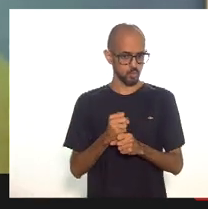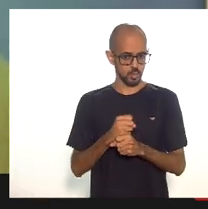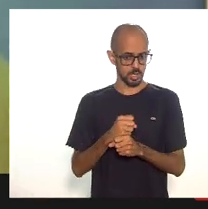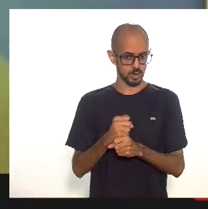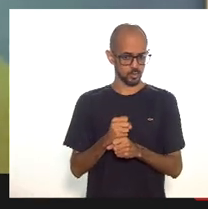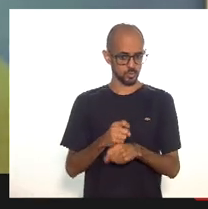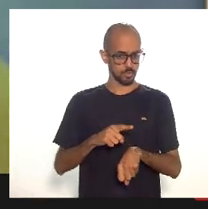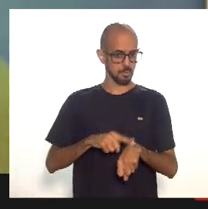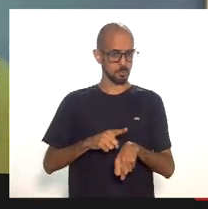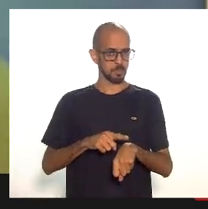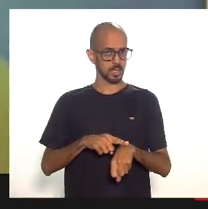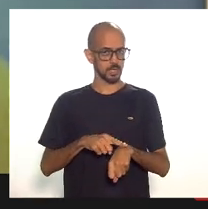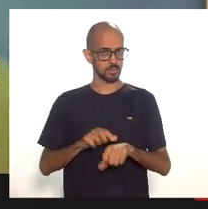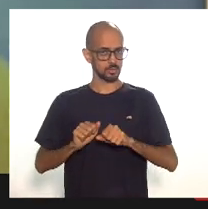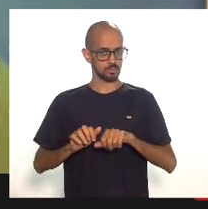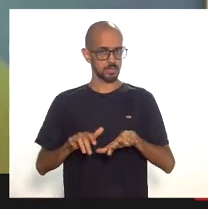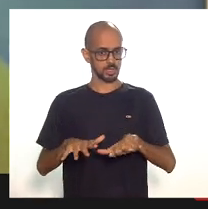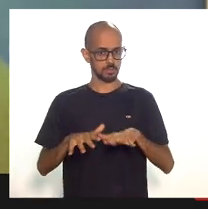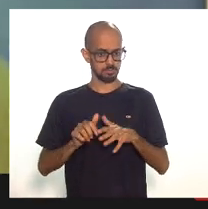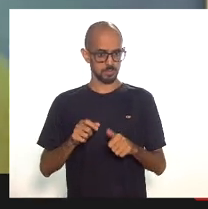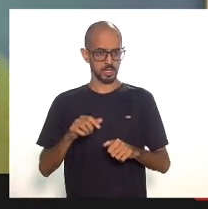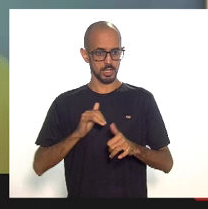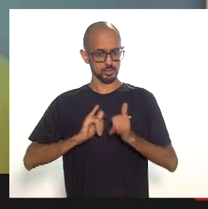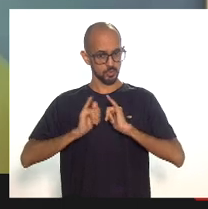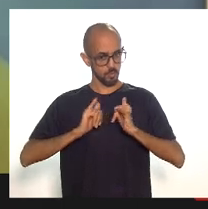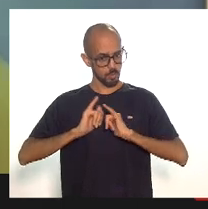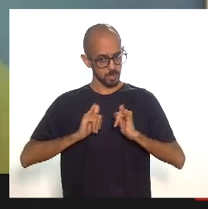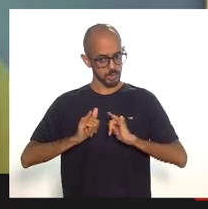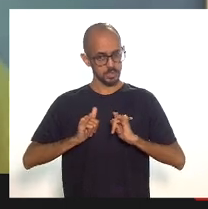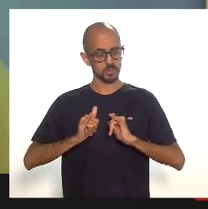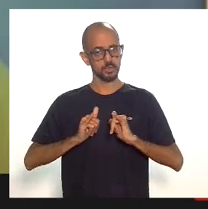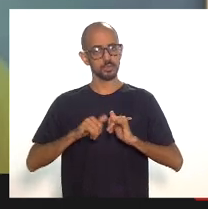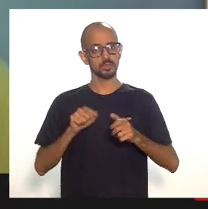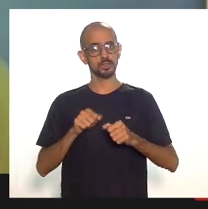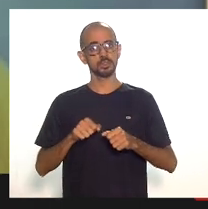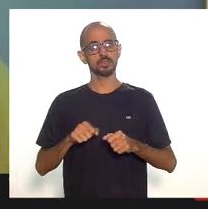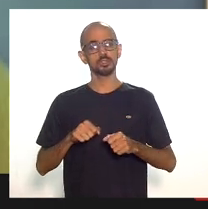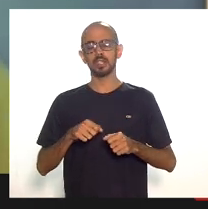de pandemia, as informações têm criado tensão,